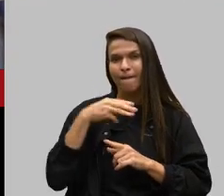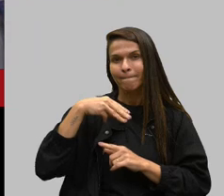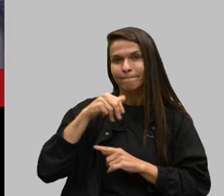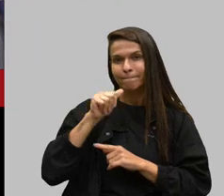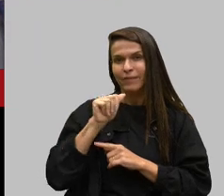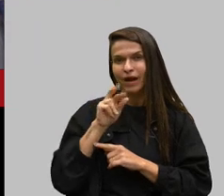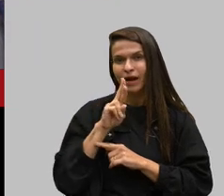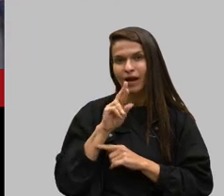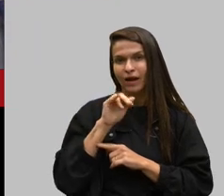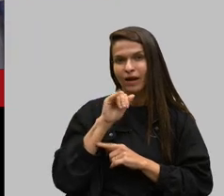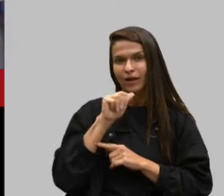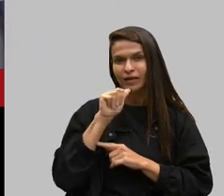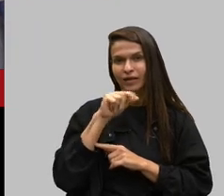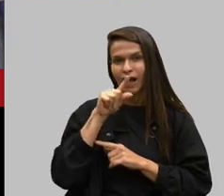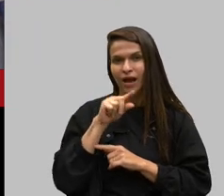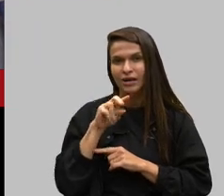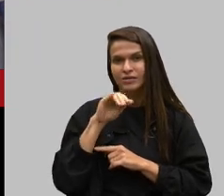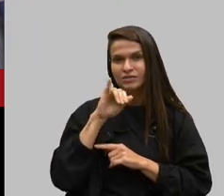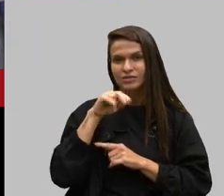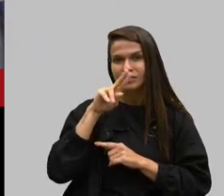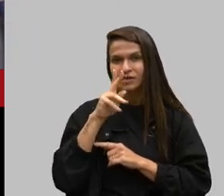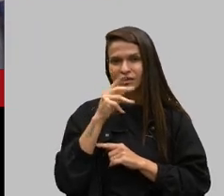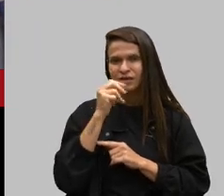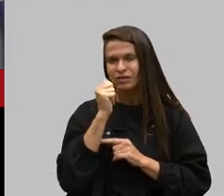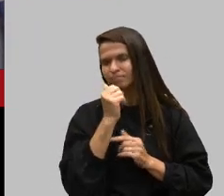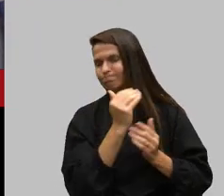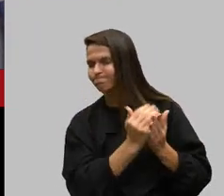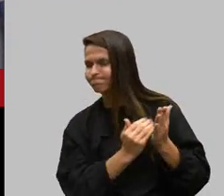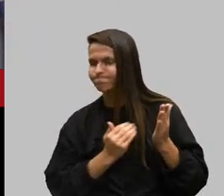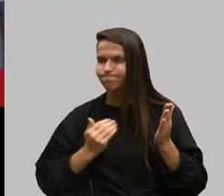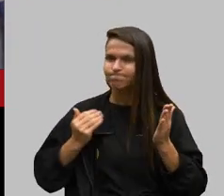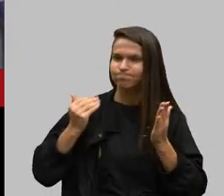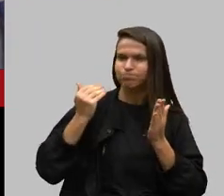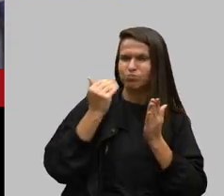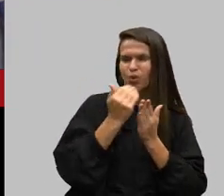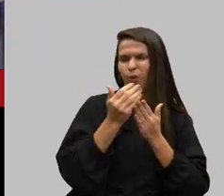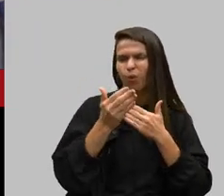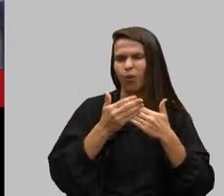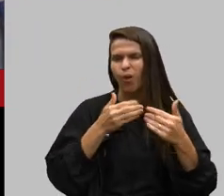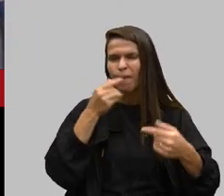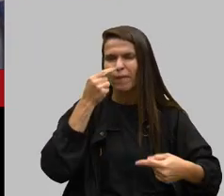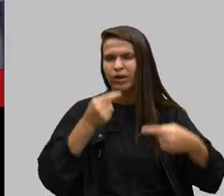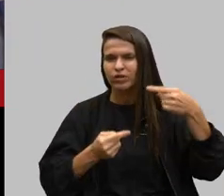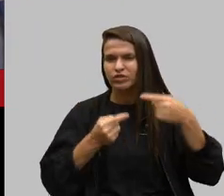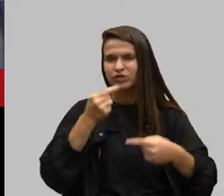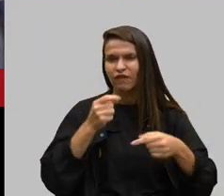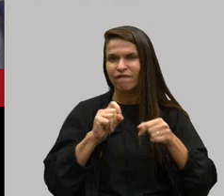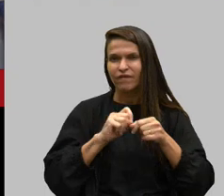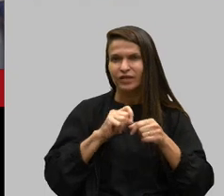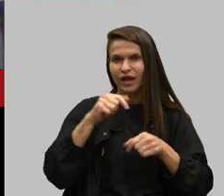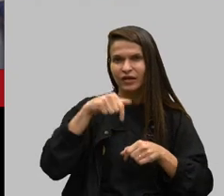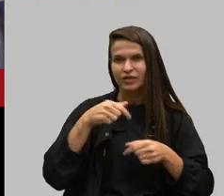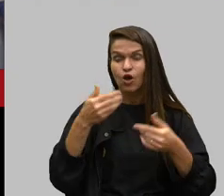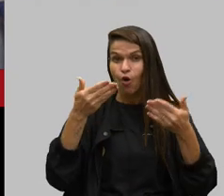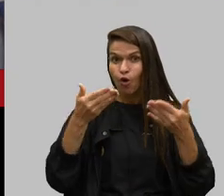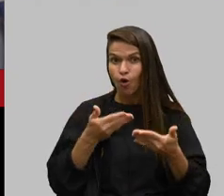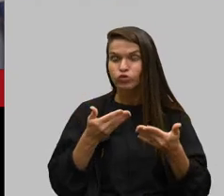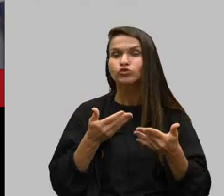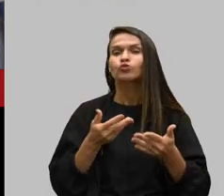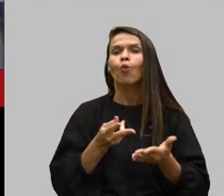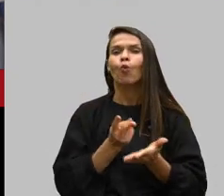isso sobreponha a qualquer coisa a qualquer politicagem que foi feita aqui hoje continue